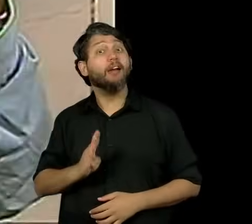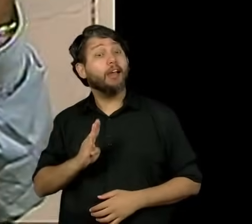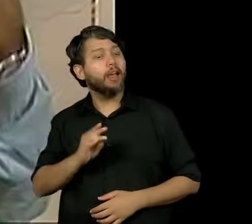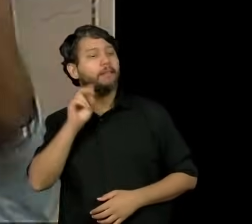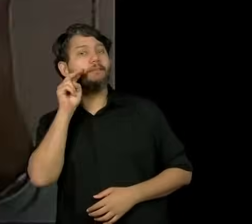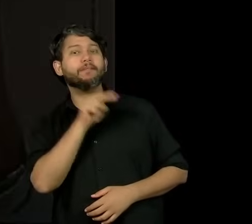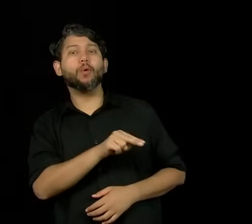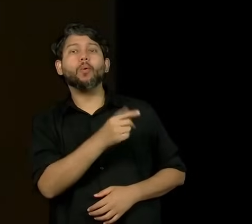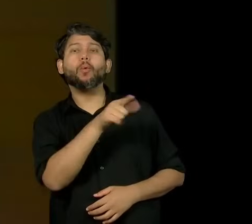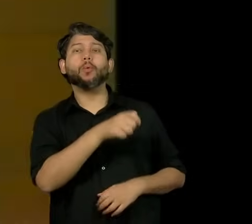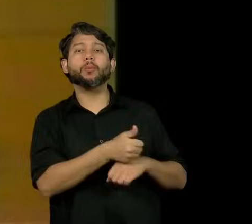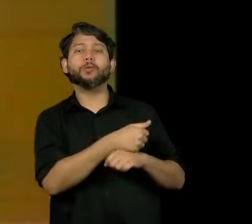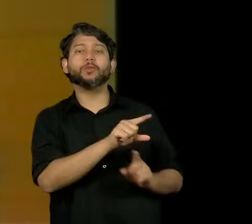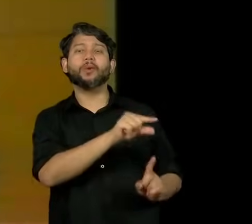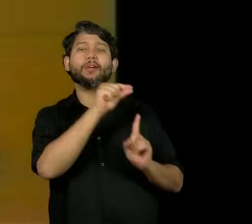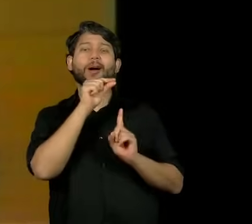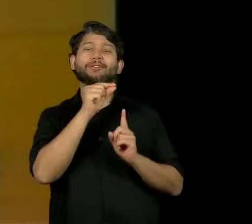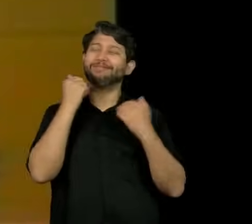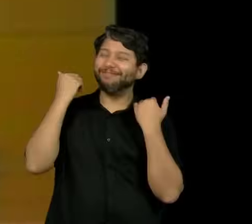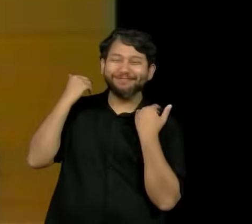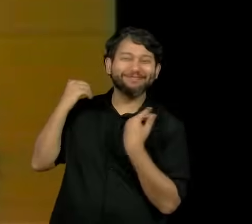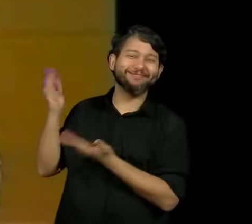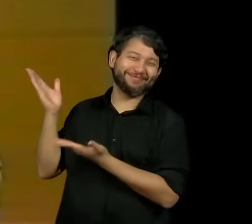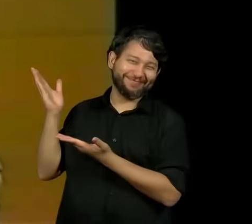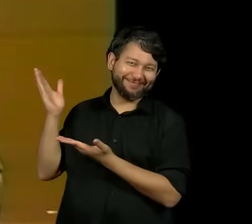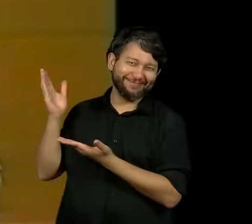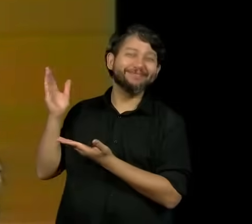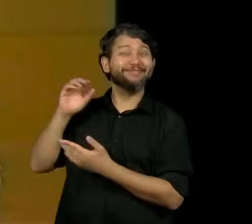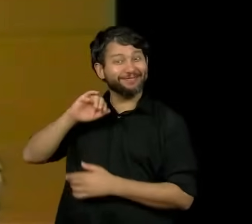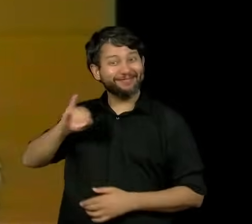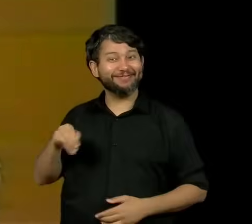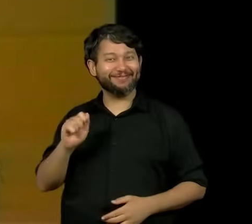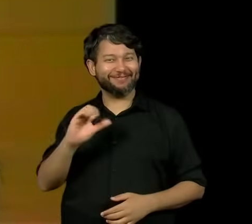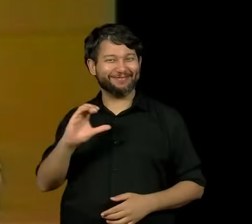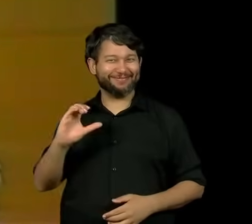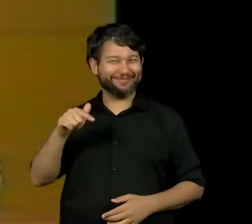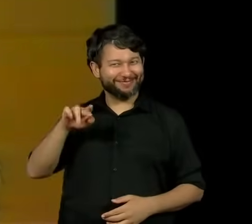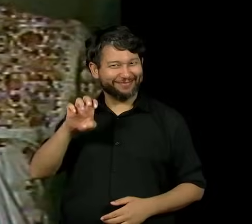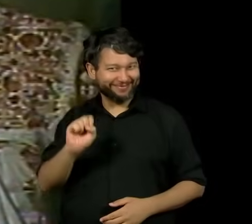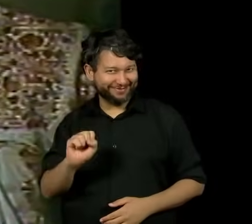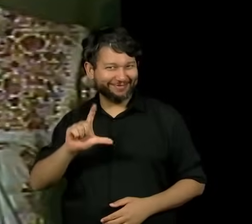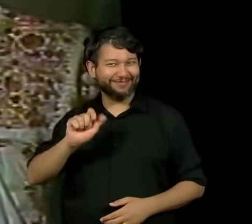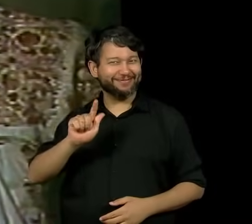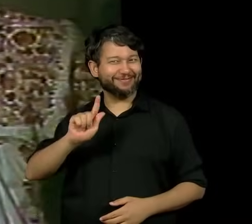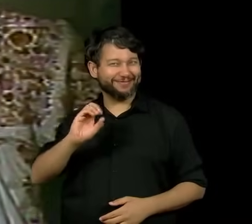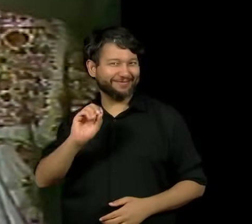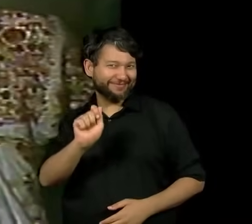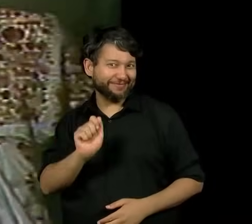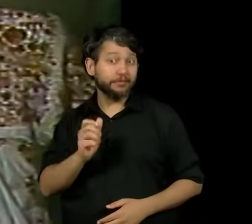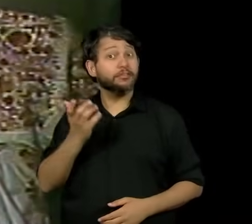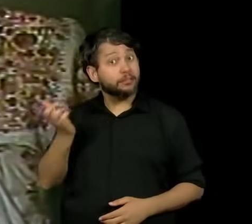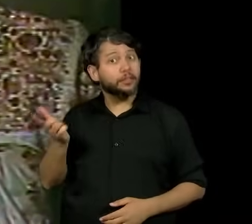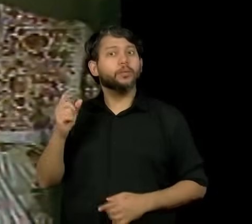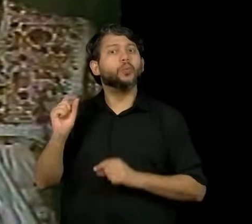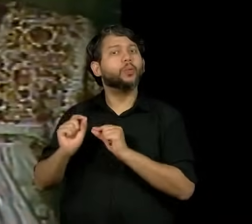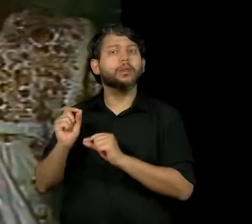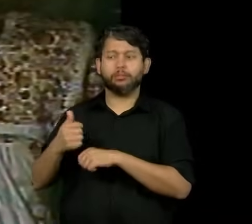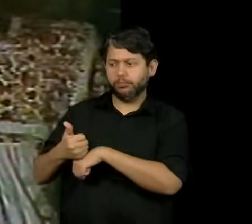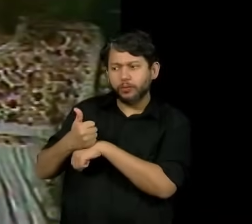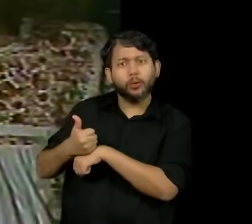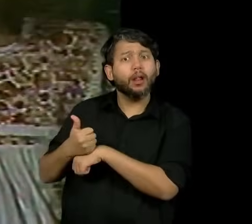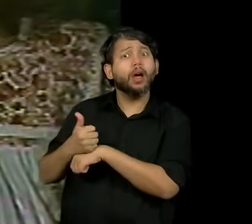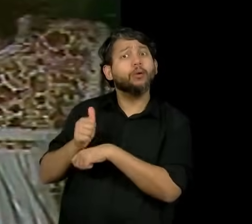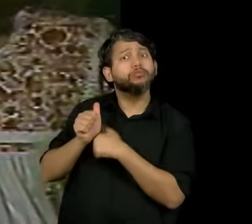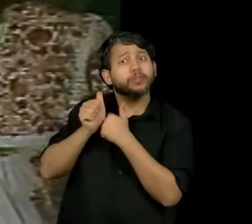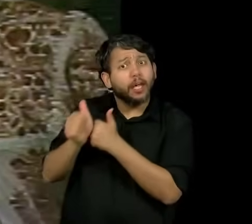excelente profissional, o nosso convidado Jacques Lagoa, que, seguindo os passos do seu mestre, construiu uma respeitável carreira na